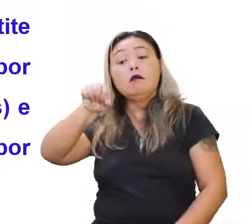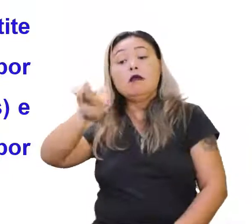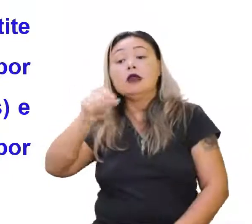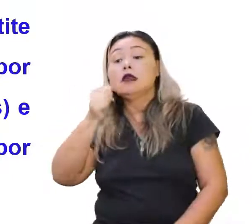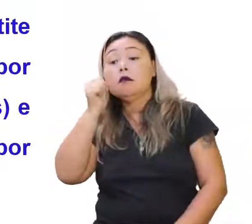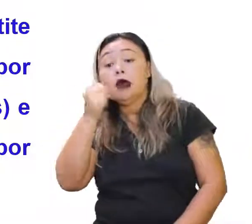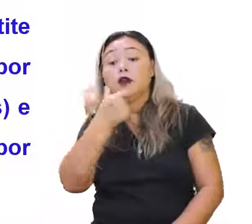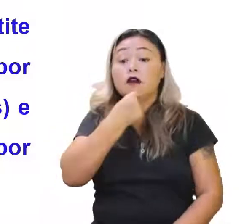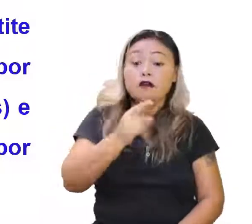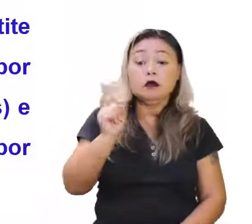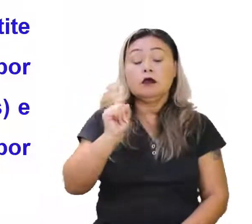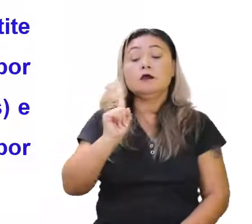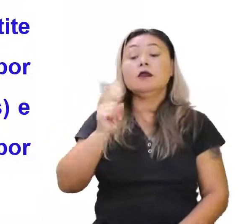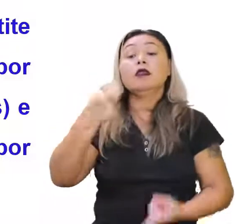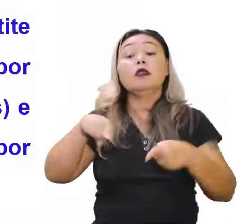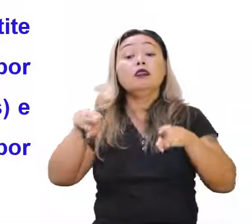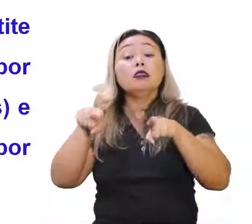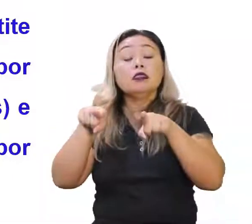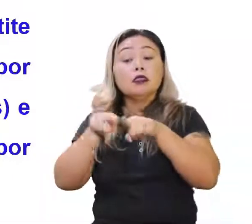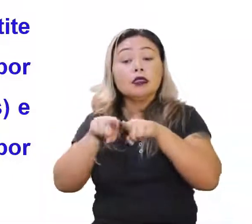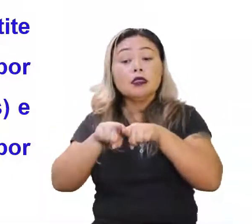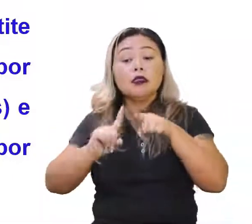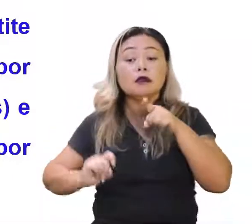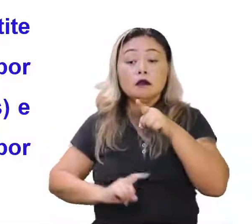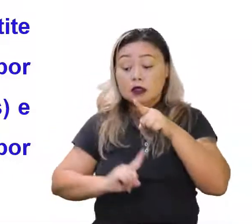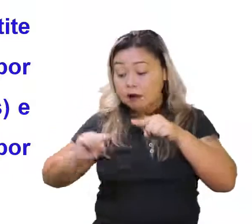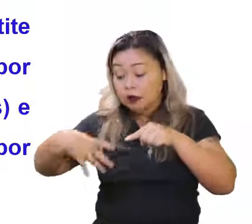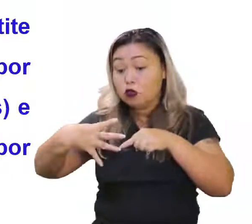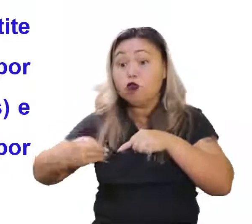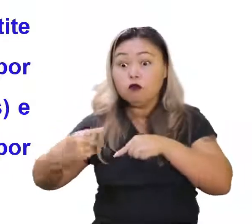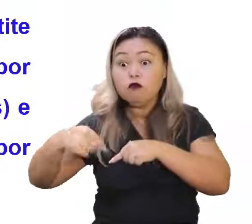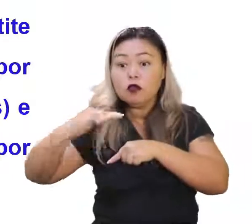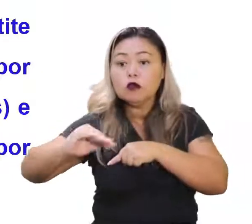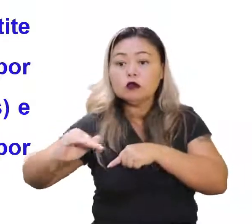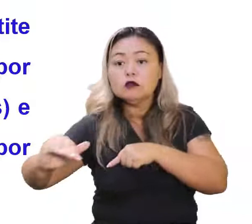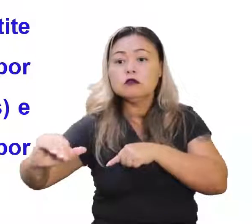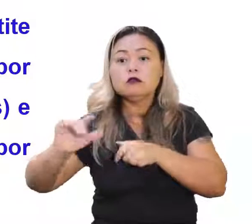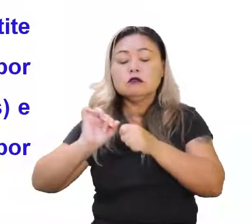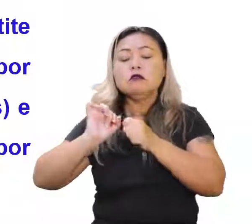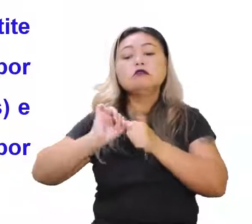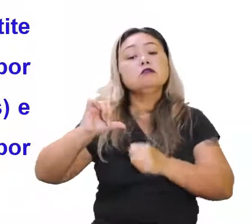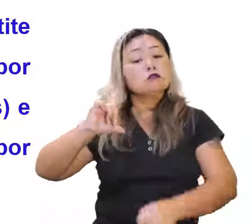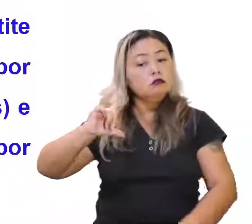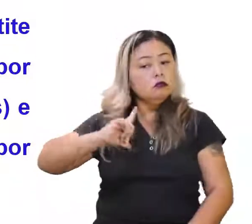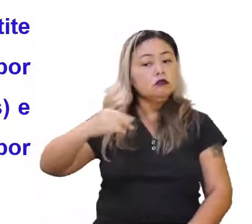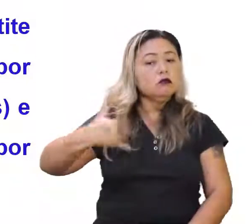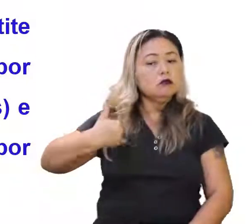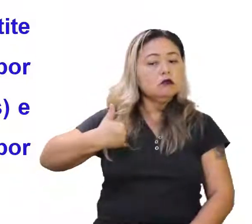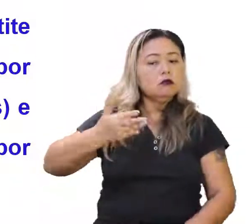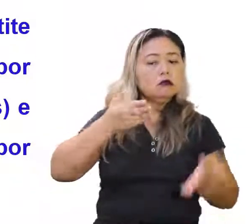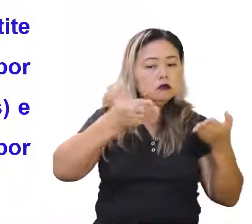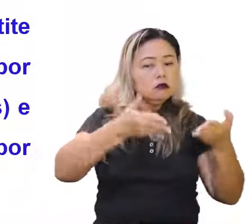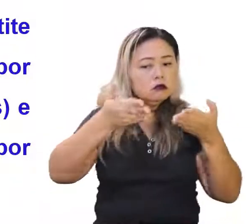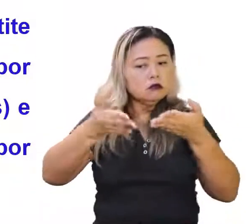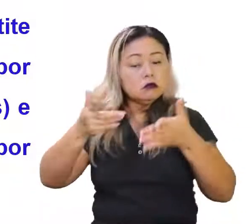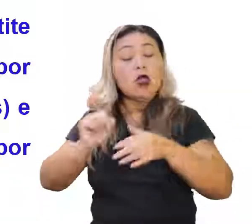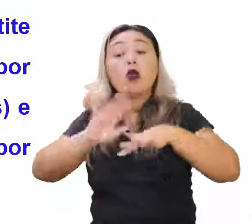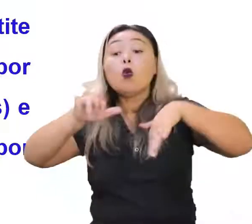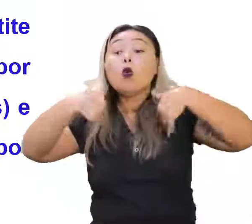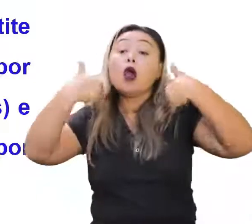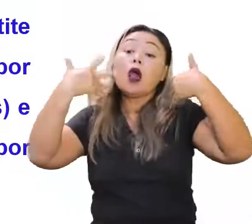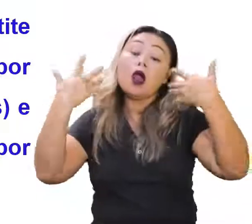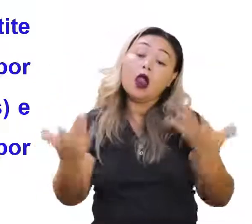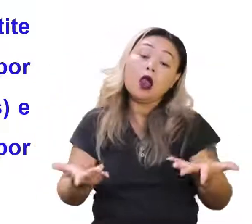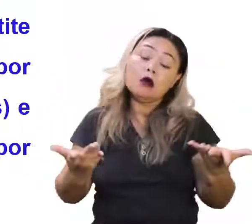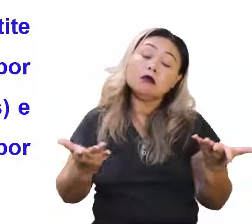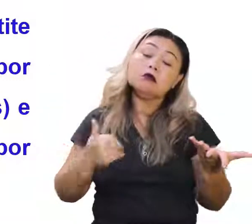macho e a fêmea, mas a vermifugação dos filhotes. Tem idade para isso. E claro que depois que eles